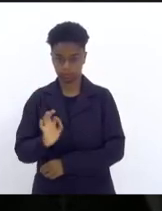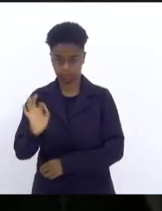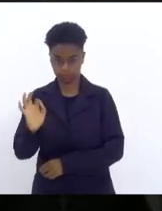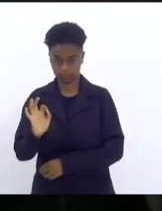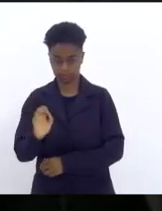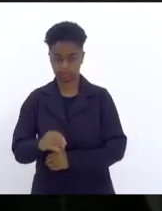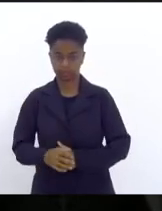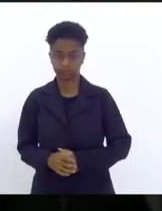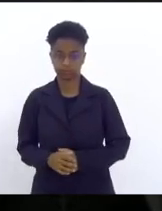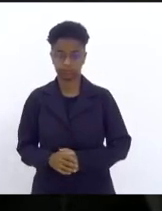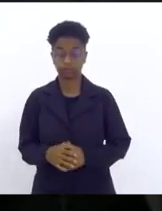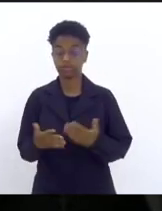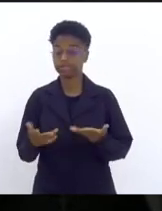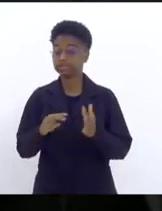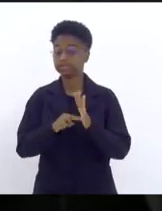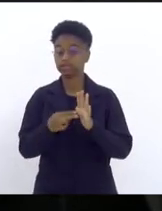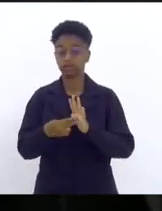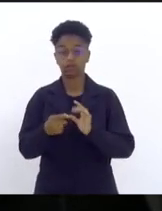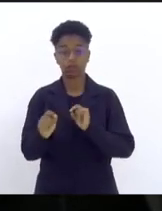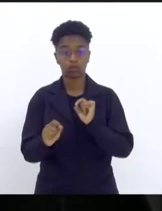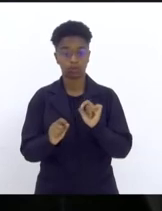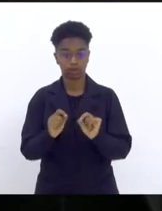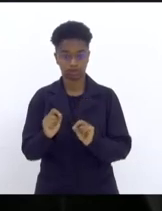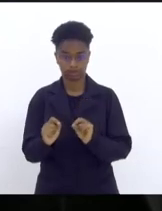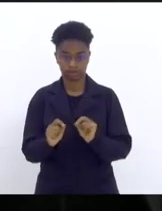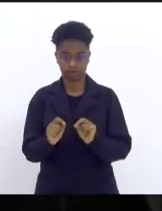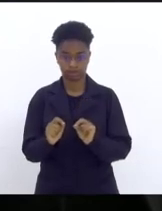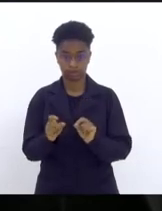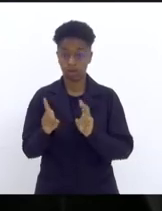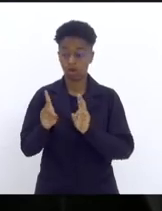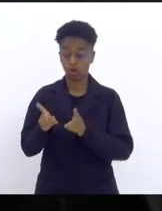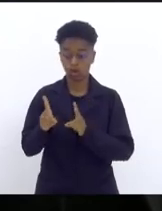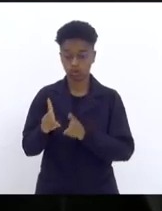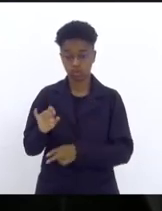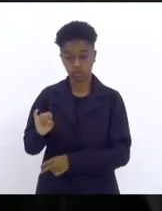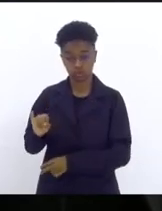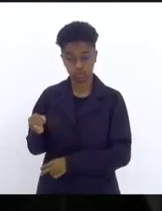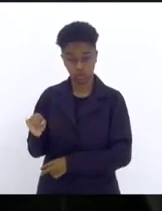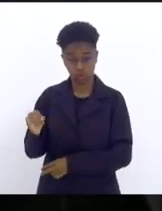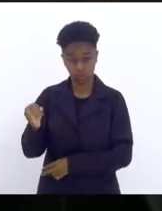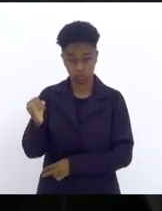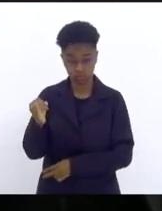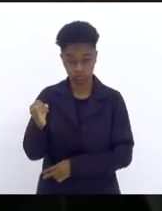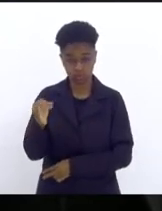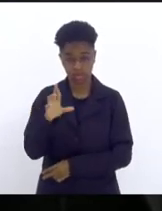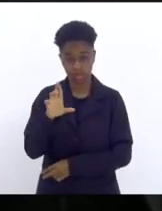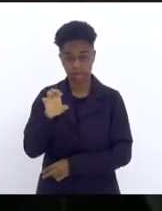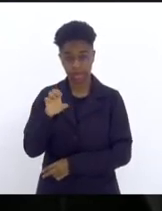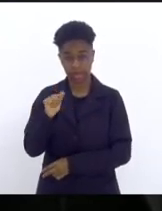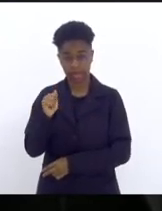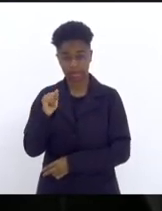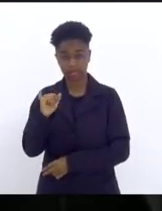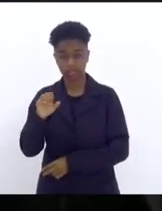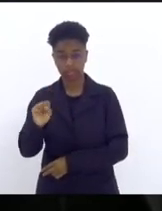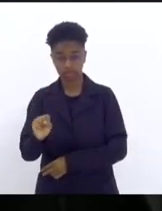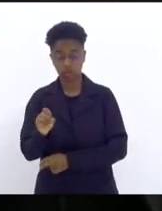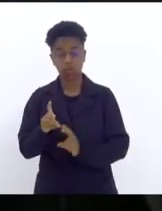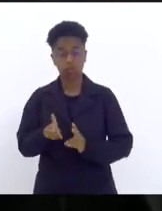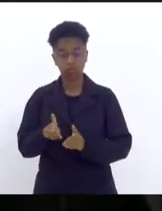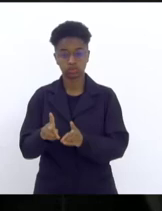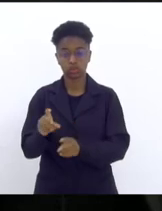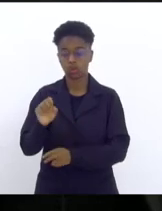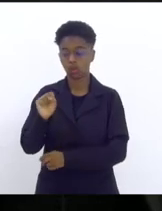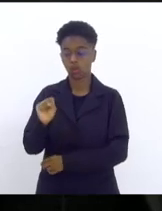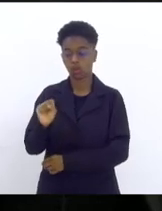13,75%. Isto é Manteve o juros reais de oito pontos